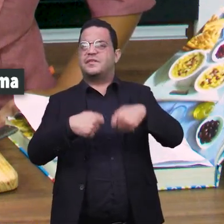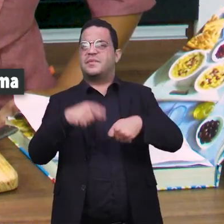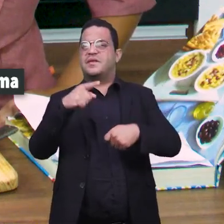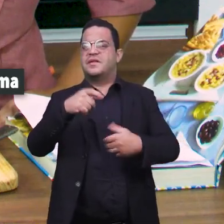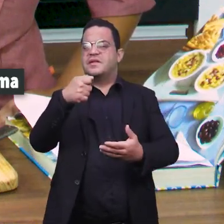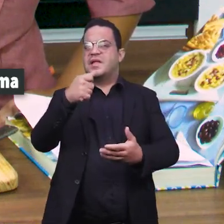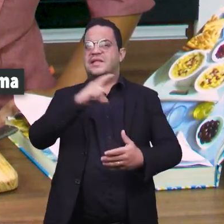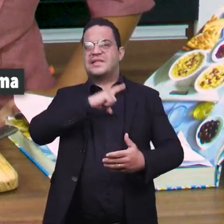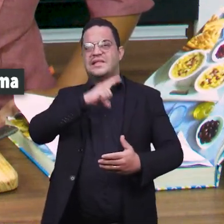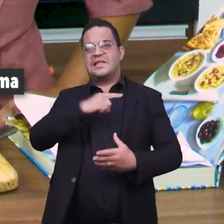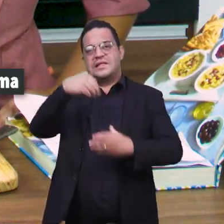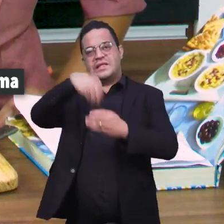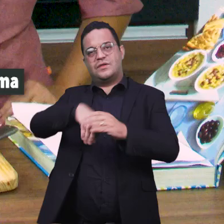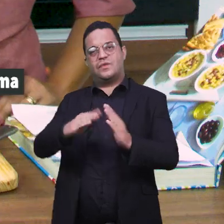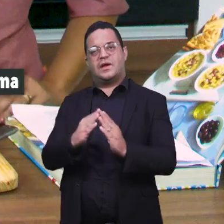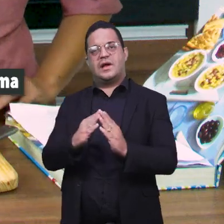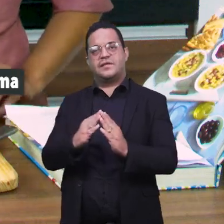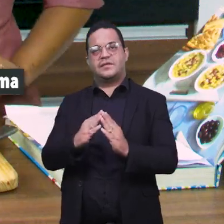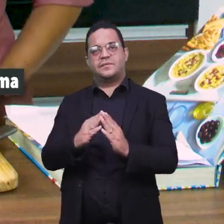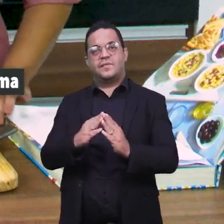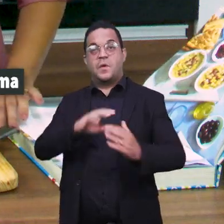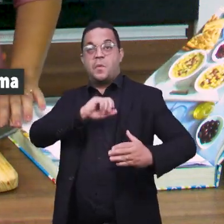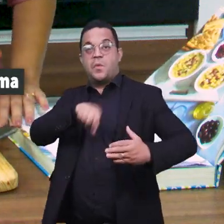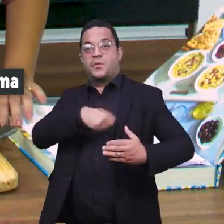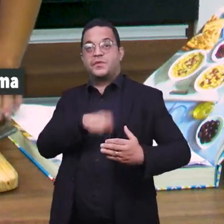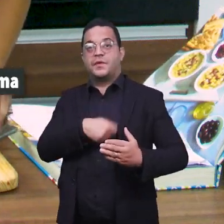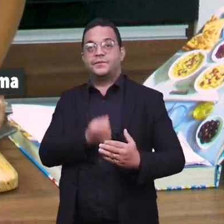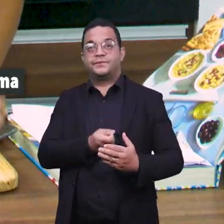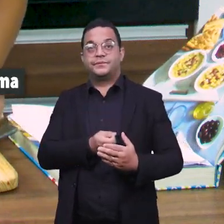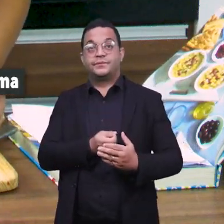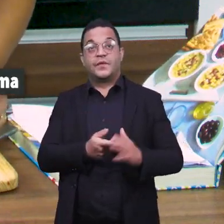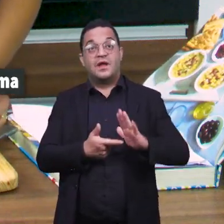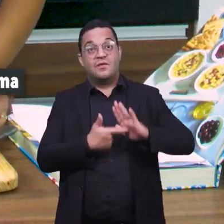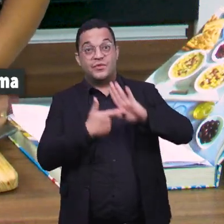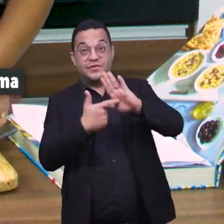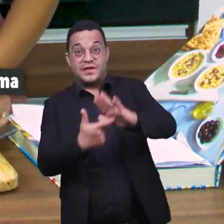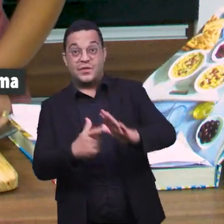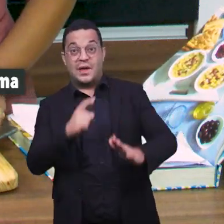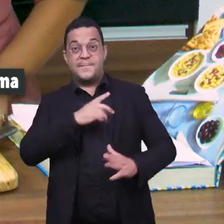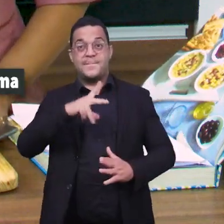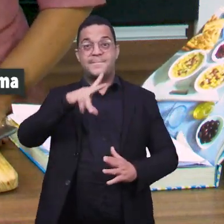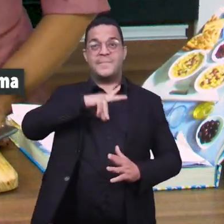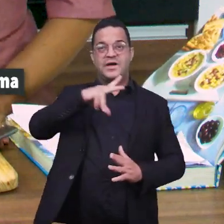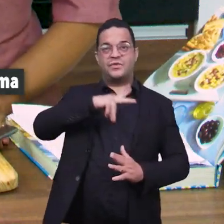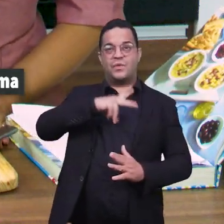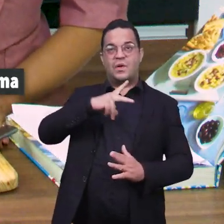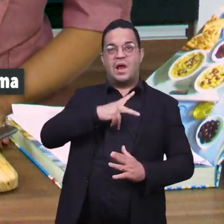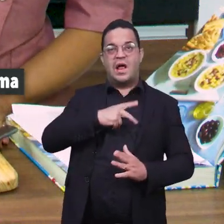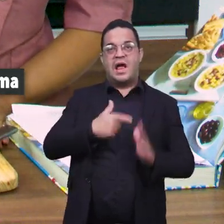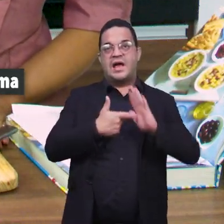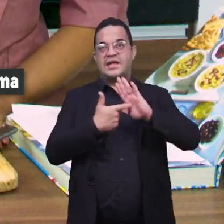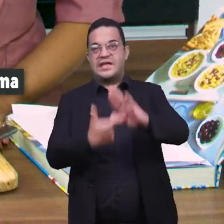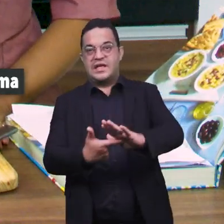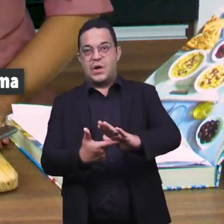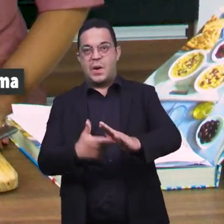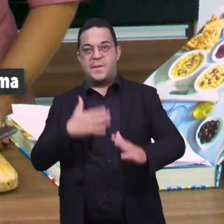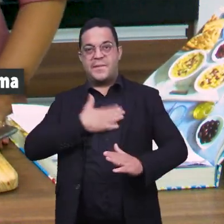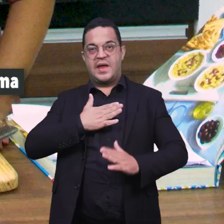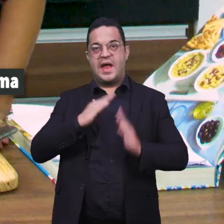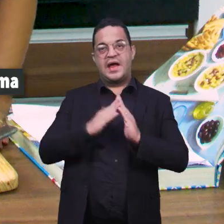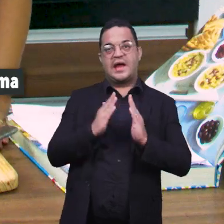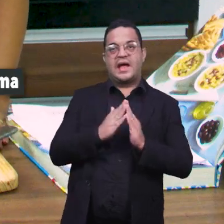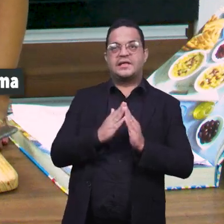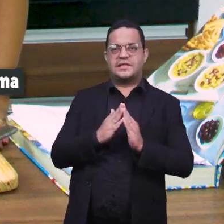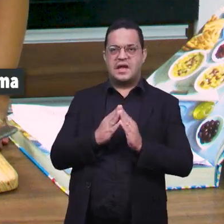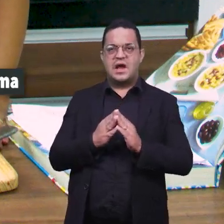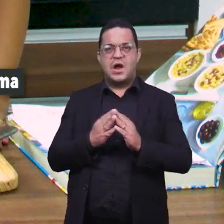realmente importa numa cozinha. E a gente trouxe justamente o que a gente tem, tanto na minha cozinha como na dela. E vou